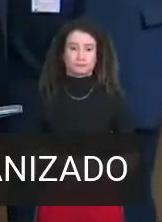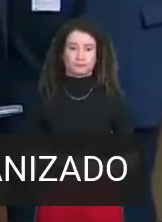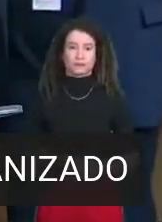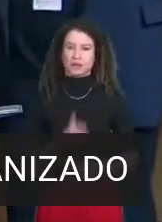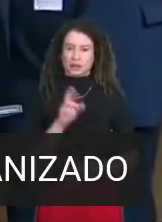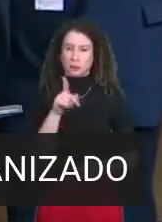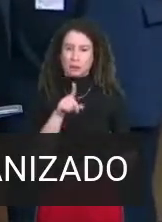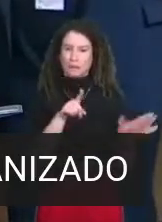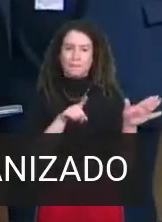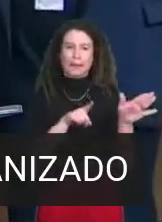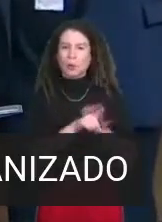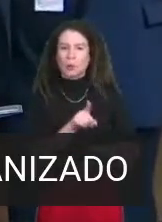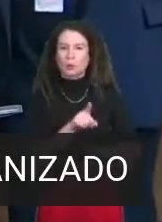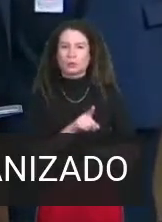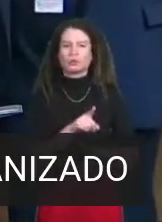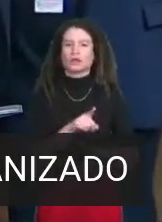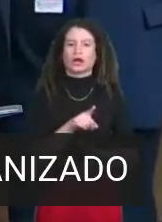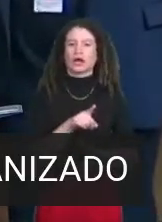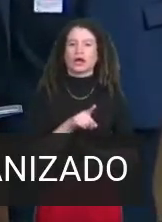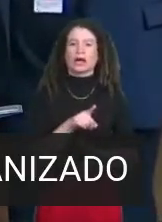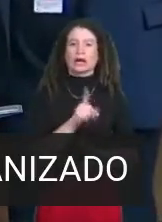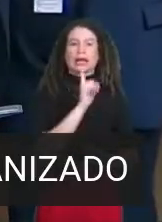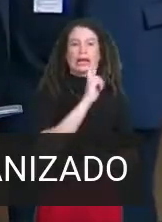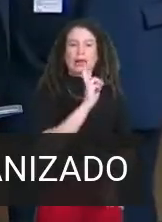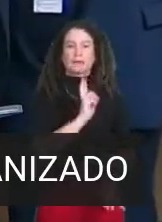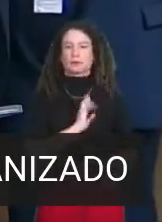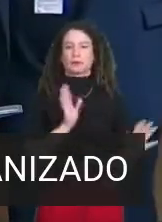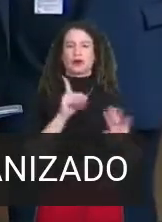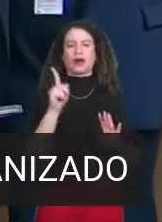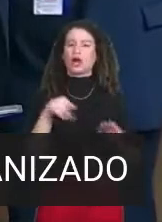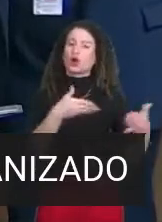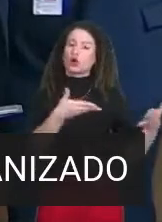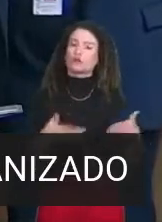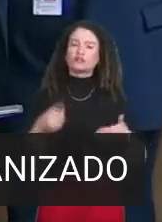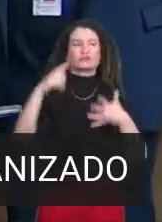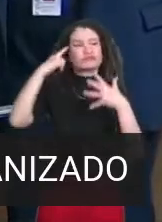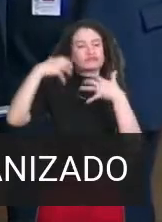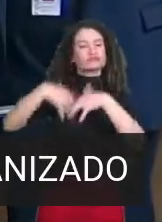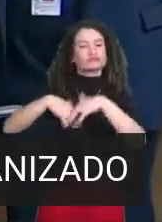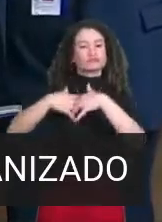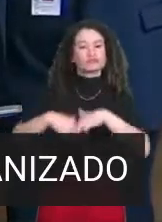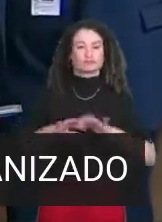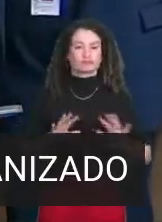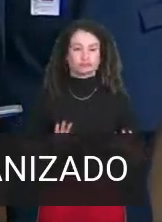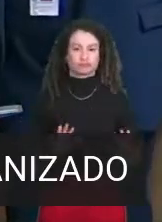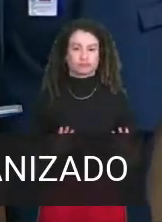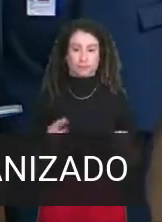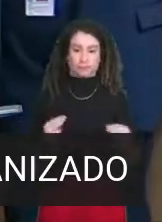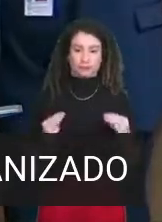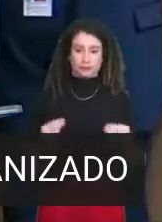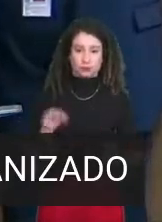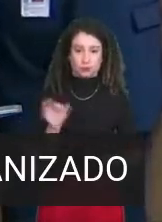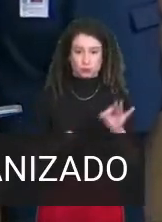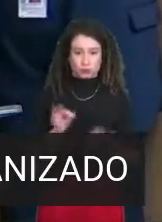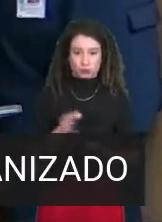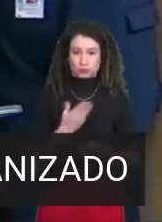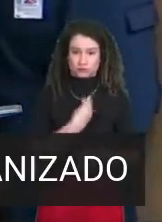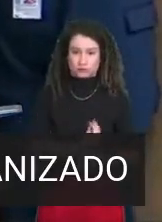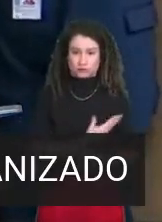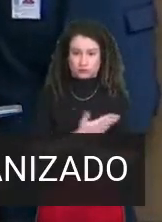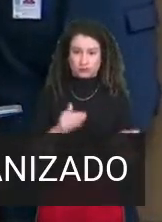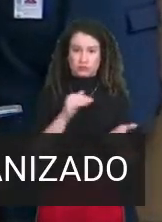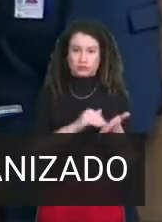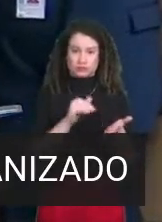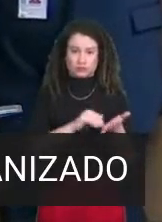pergunta retórica, é um convite à nossa própria reflexão, à equipe do Ministério da Justiça que aqui está, senhores secretários estaduais